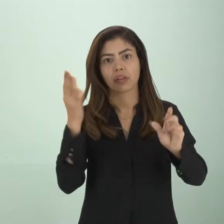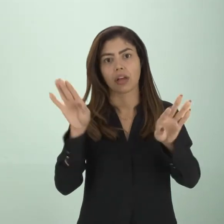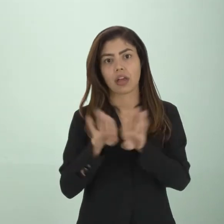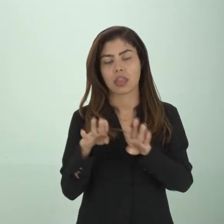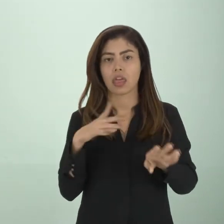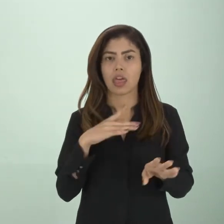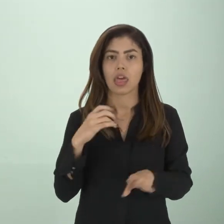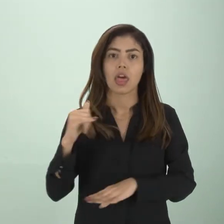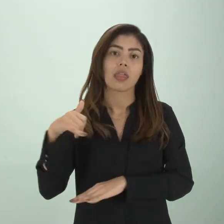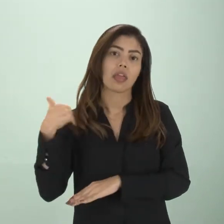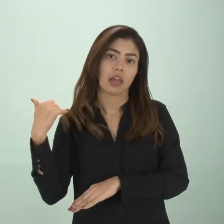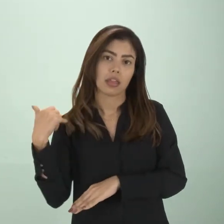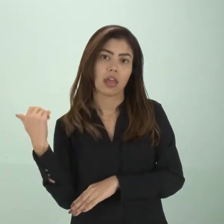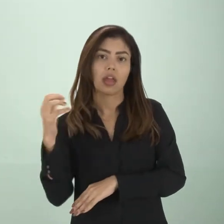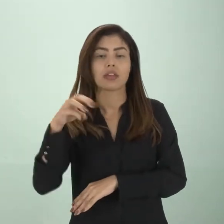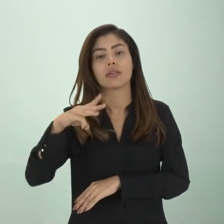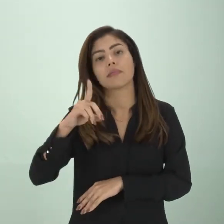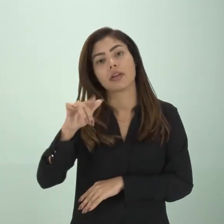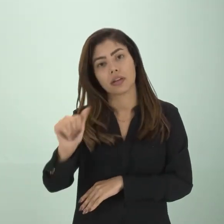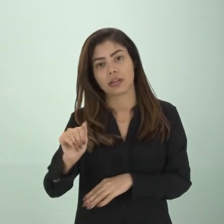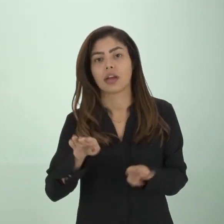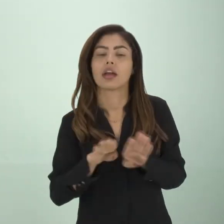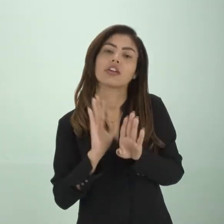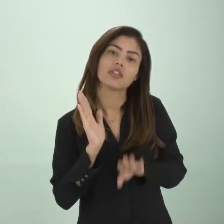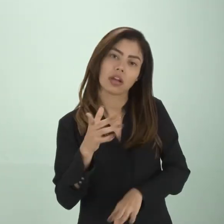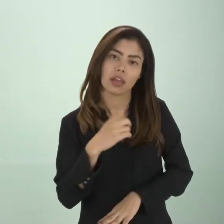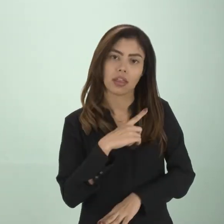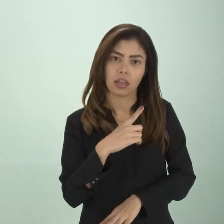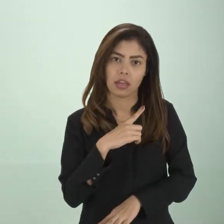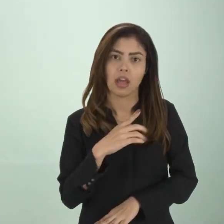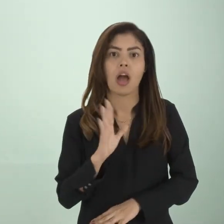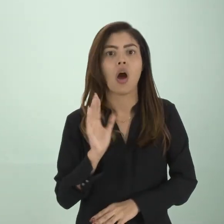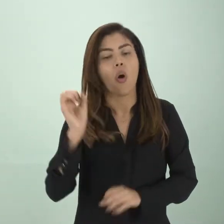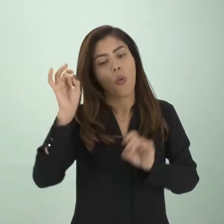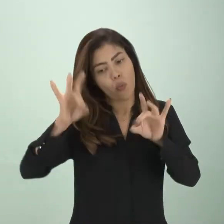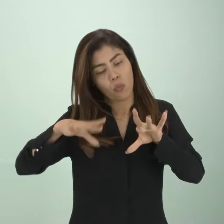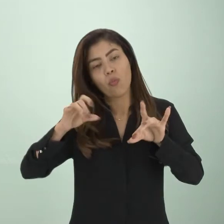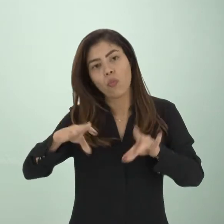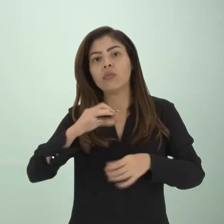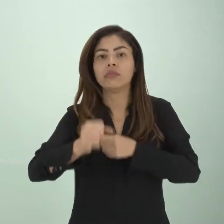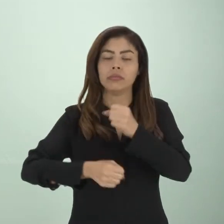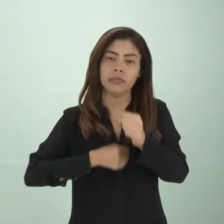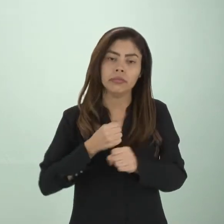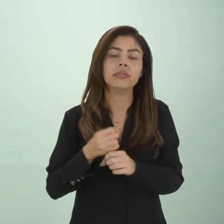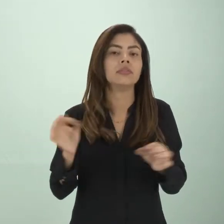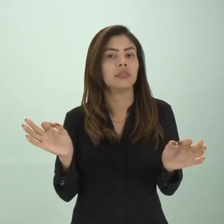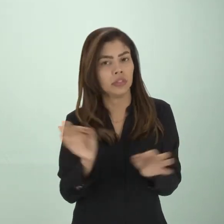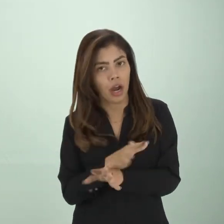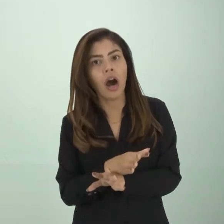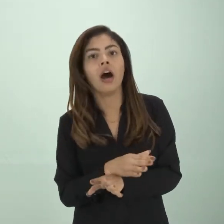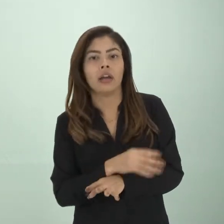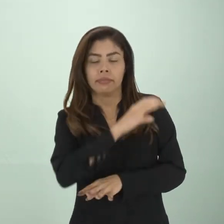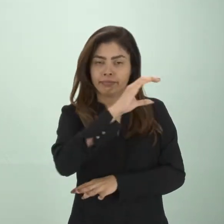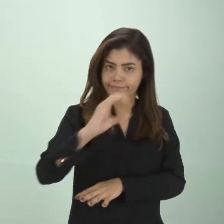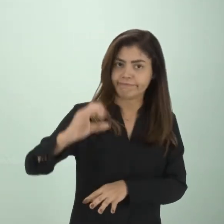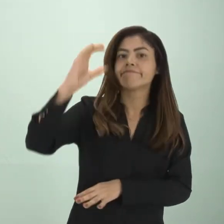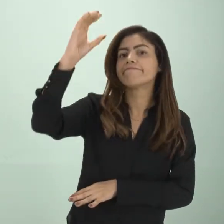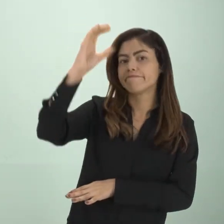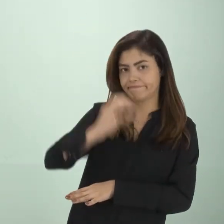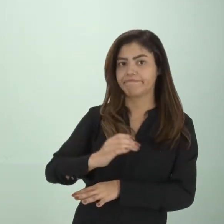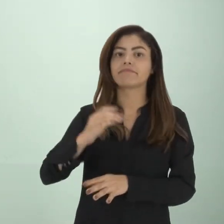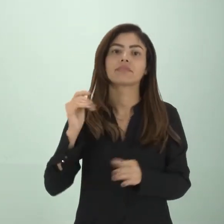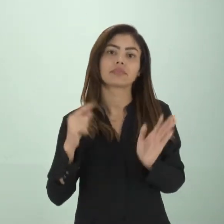Medieval, e a Baixa Idade Média, que já seria os seus últimos anos de decadência, onde a igreja começa